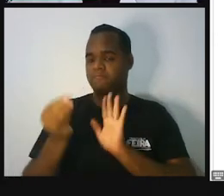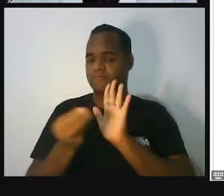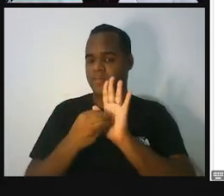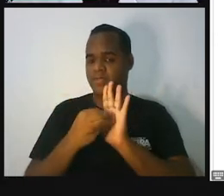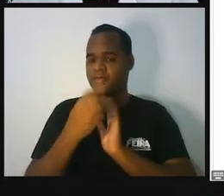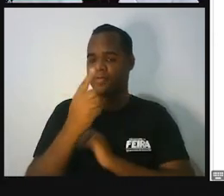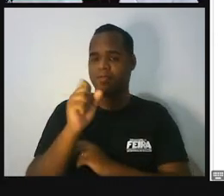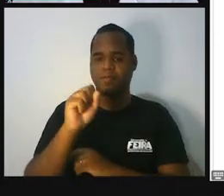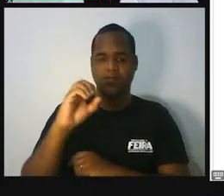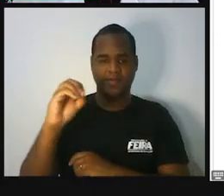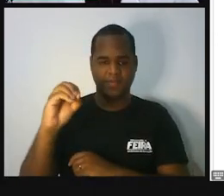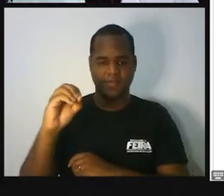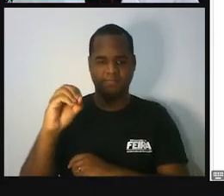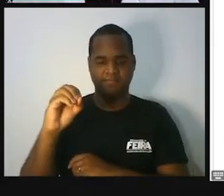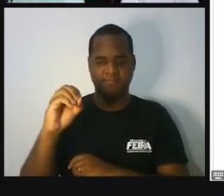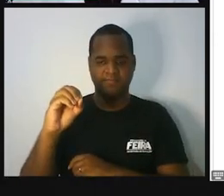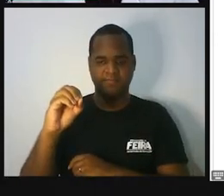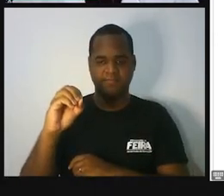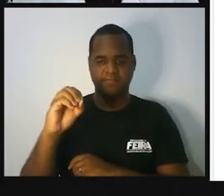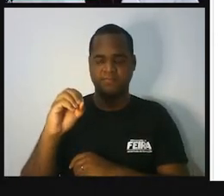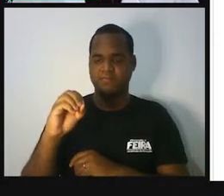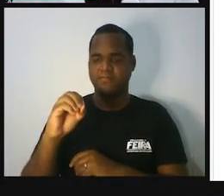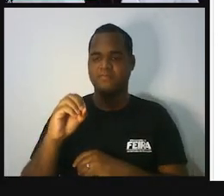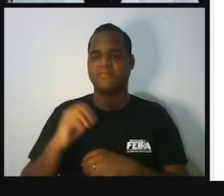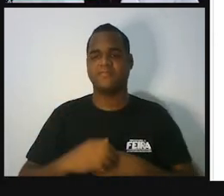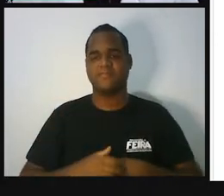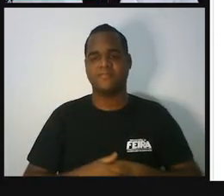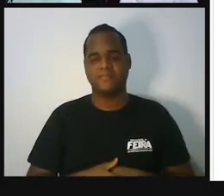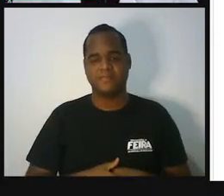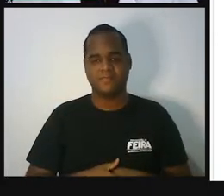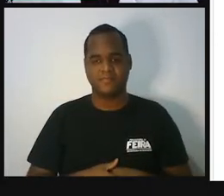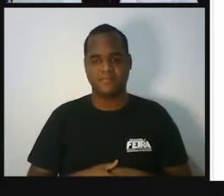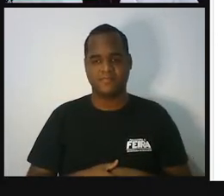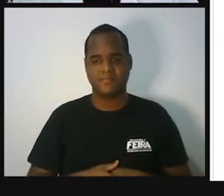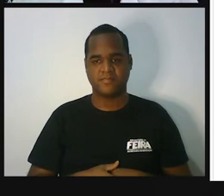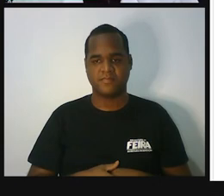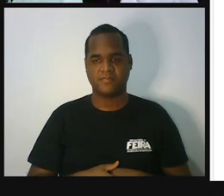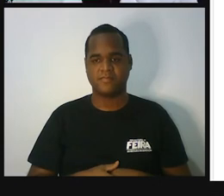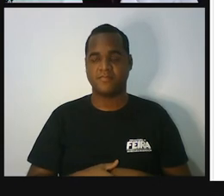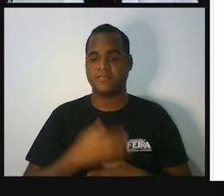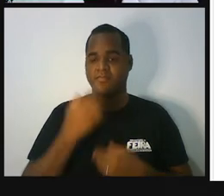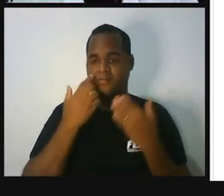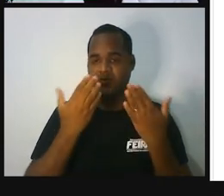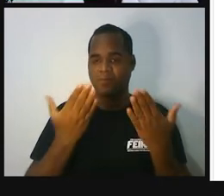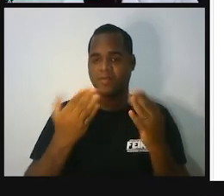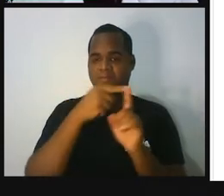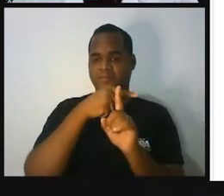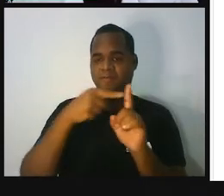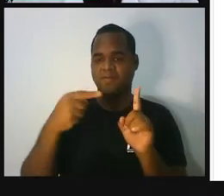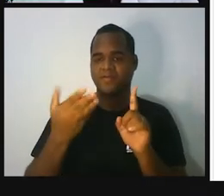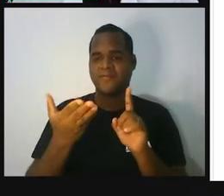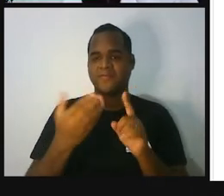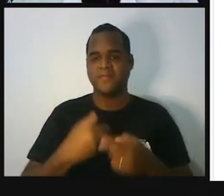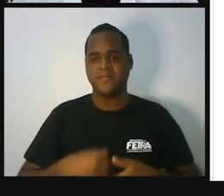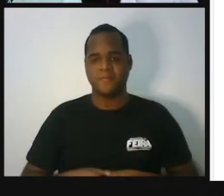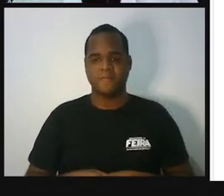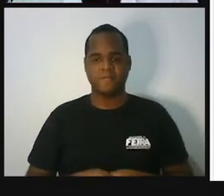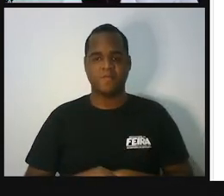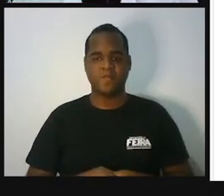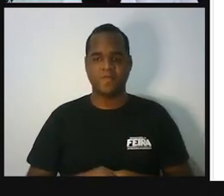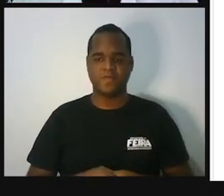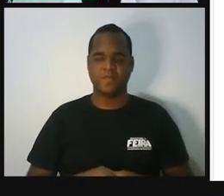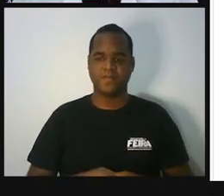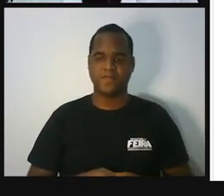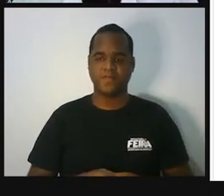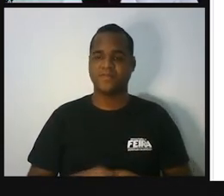vamos colocar 180 no sentido horário e olha o ângulo de meia volta aí você